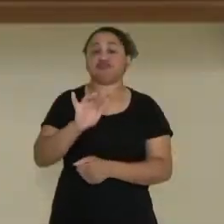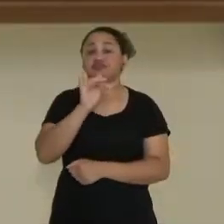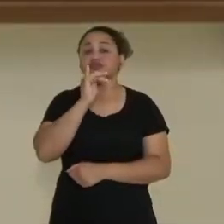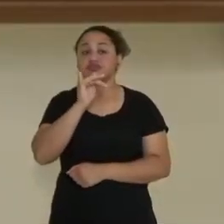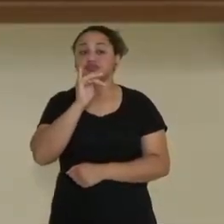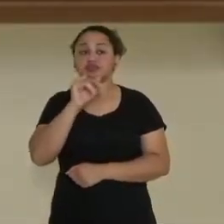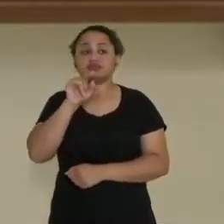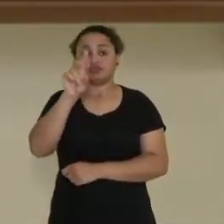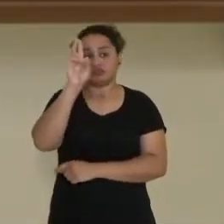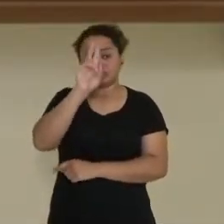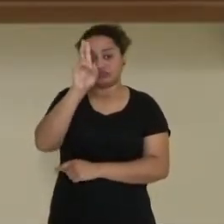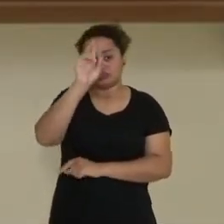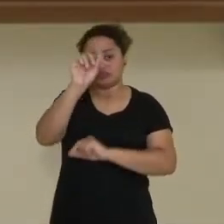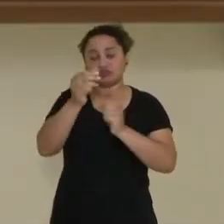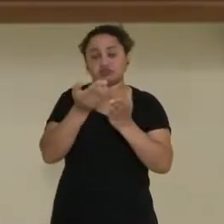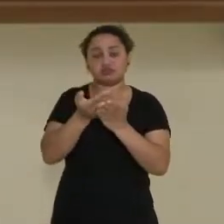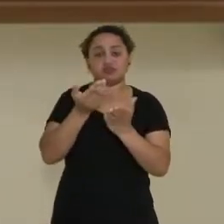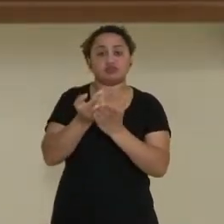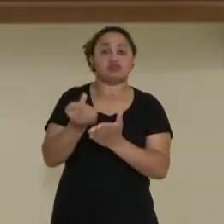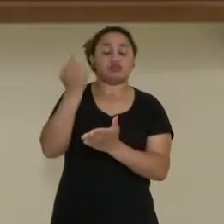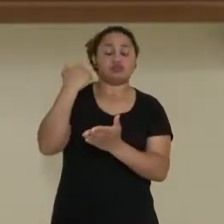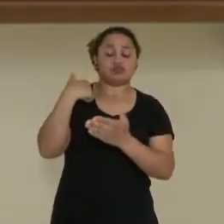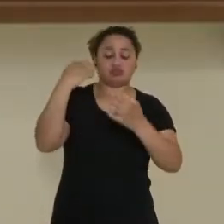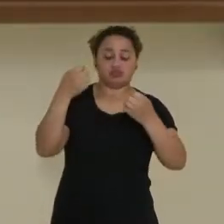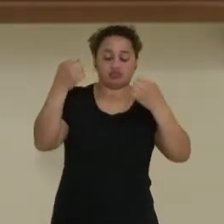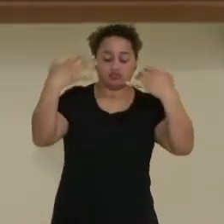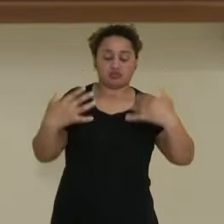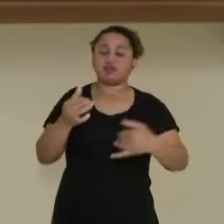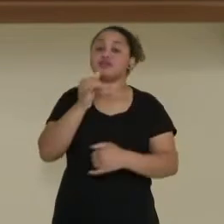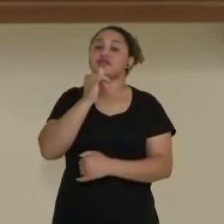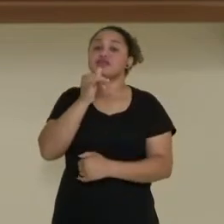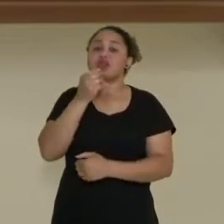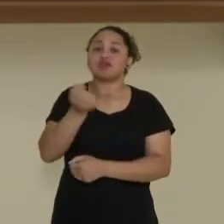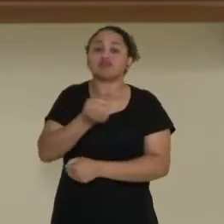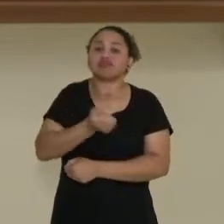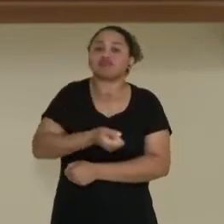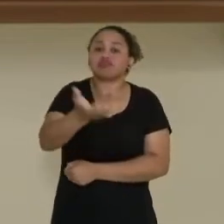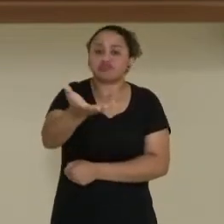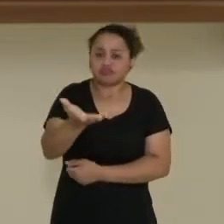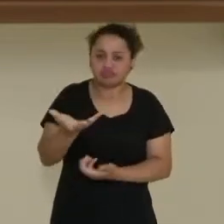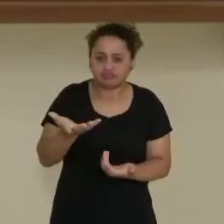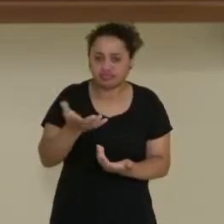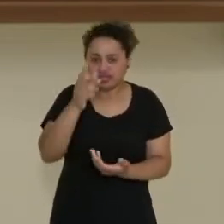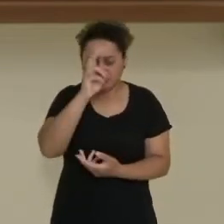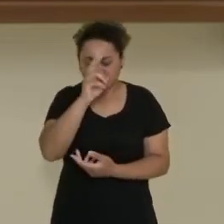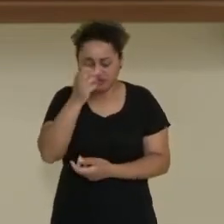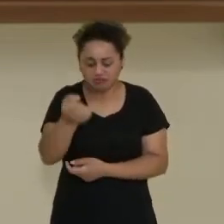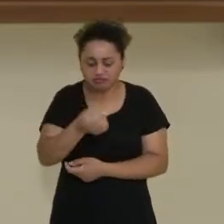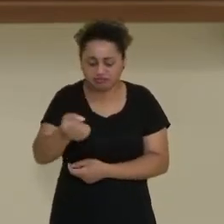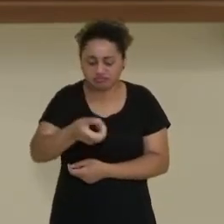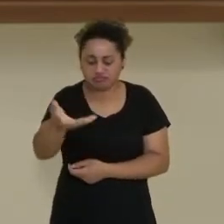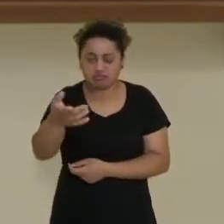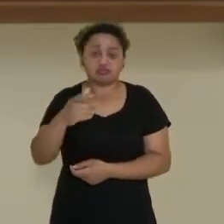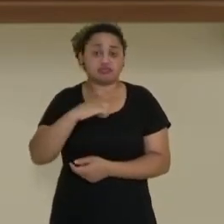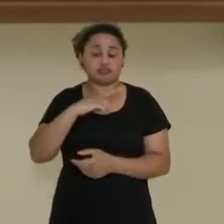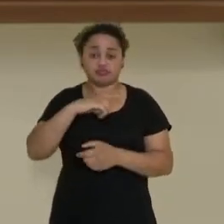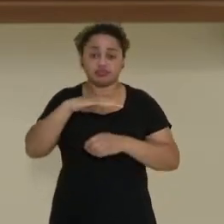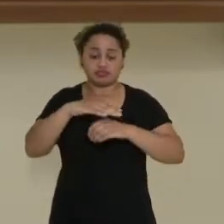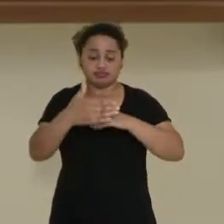vocês se lembram que na aula anterior a professora deu o exemplo do dado? Um dado comum com 6